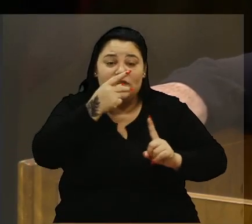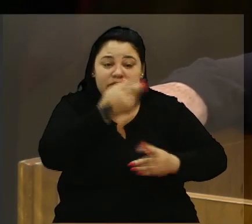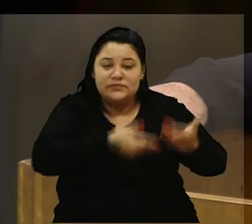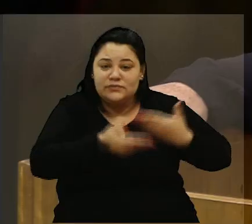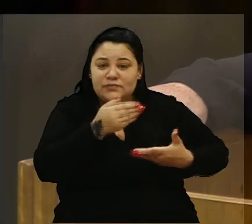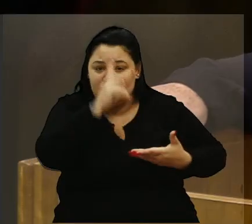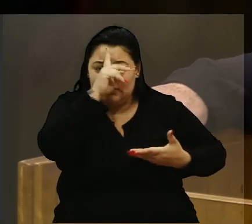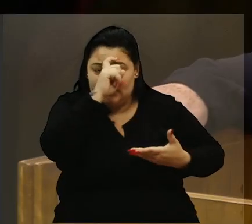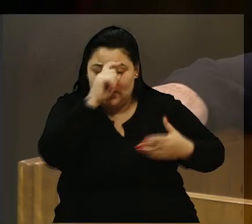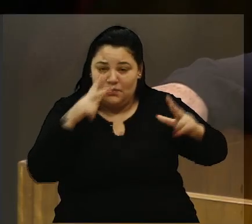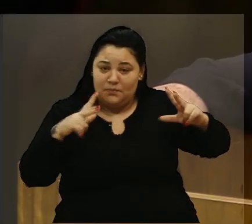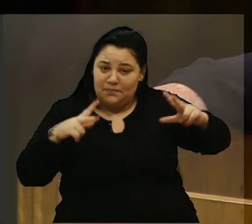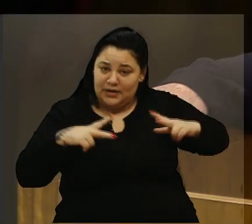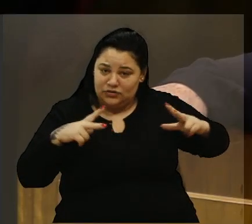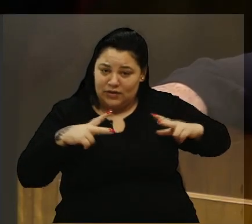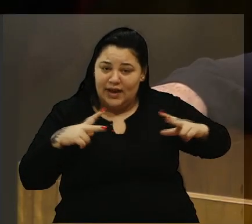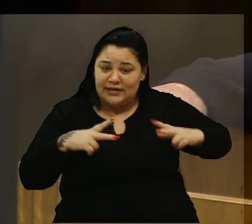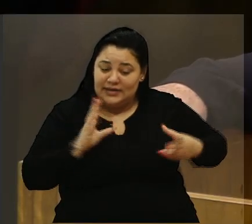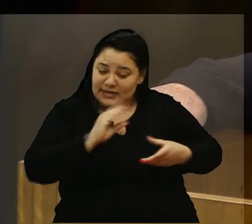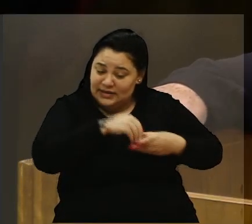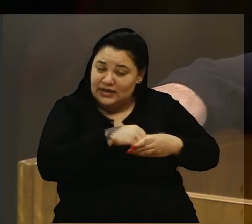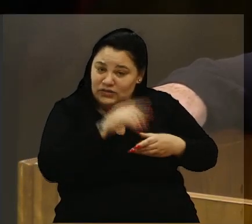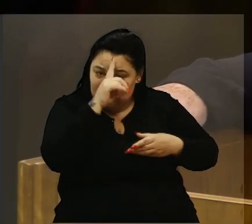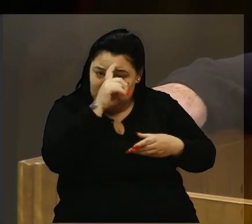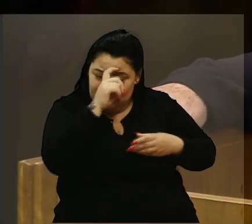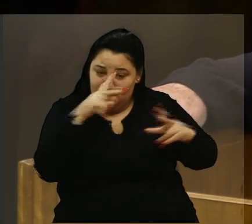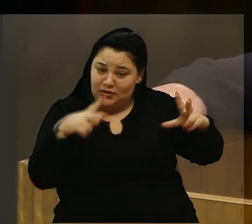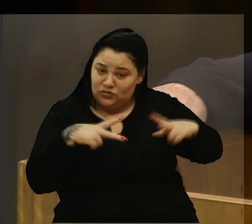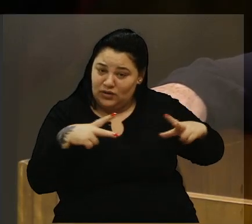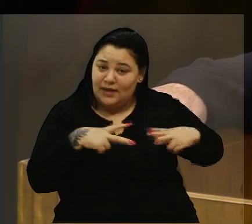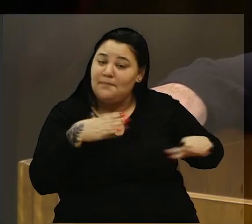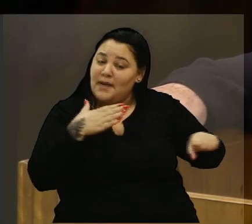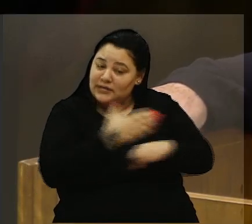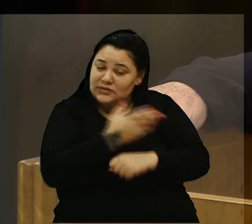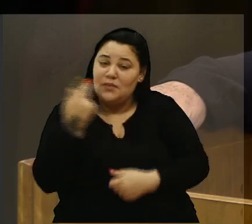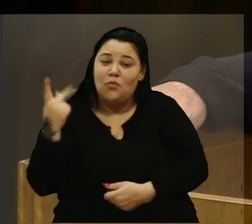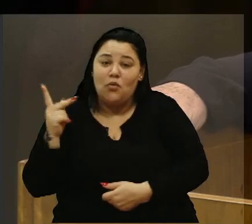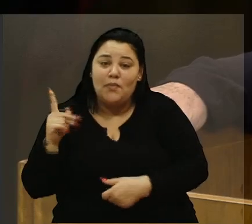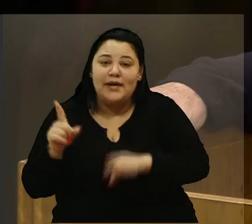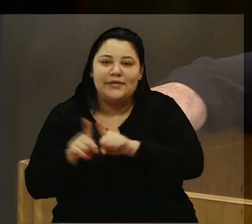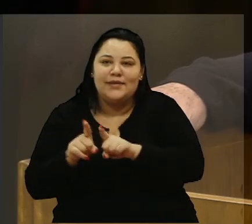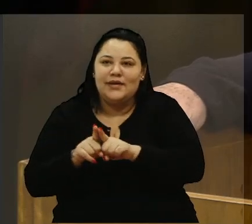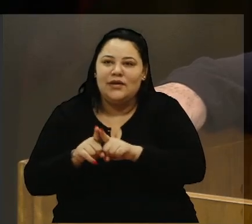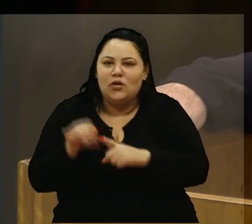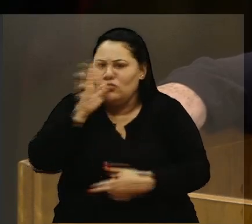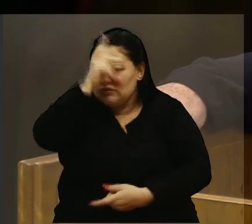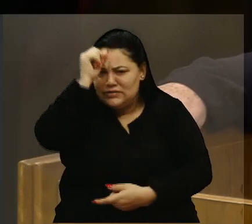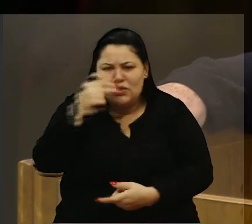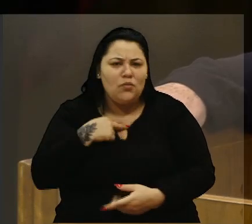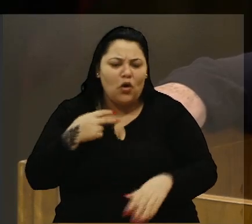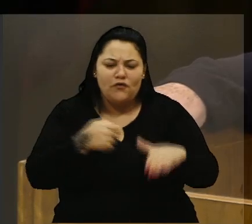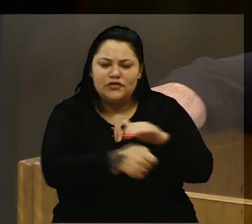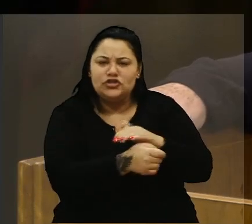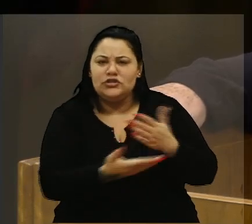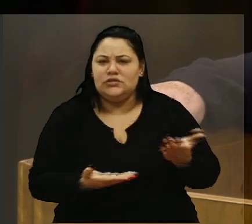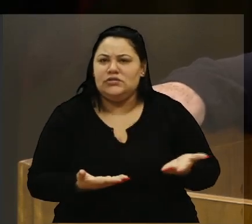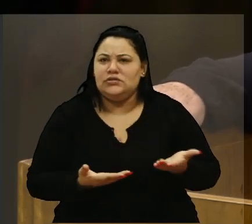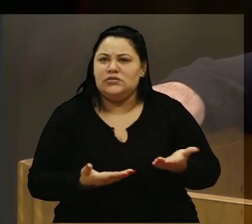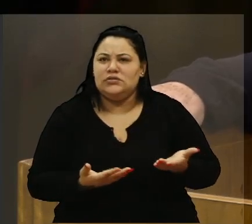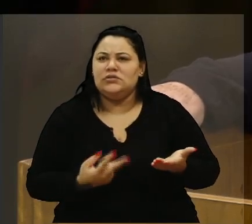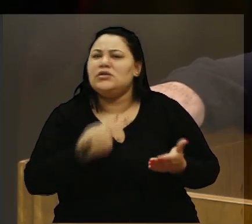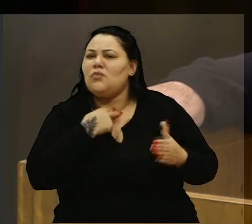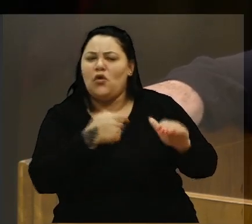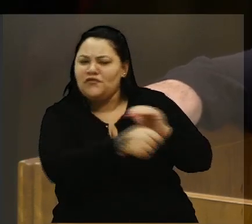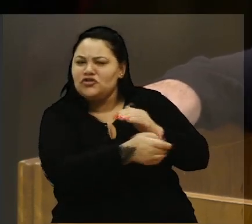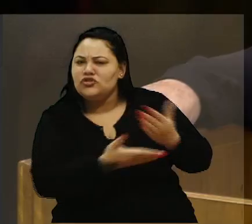particulares, e nos hospitais particulares a gente inclui o Pompeia, o município não pode investir. Não pode